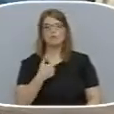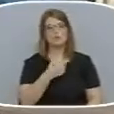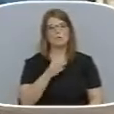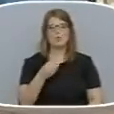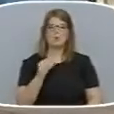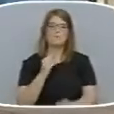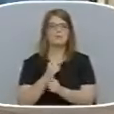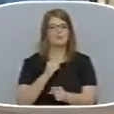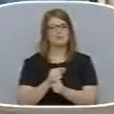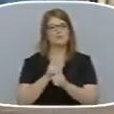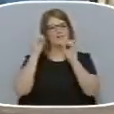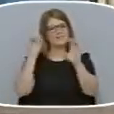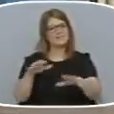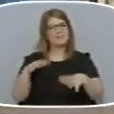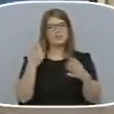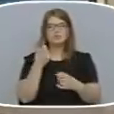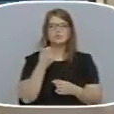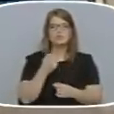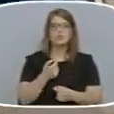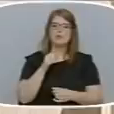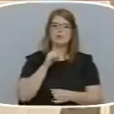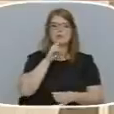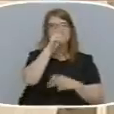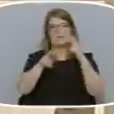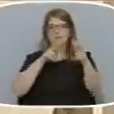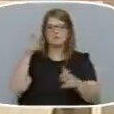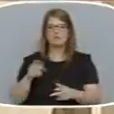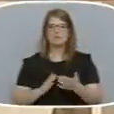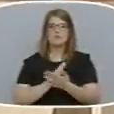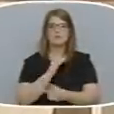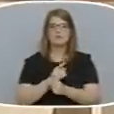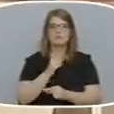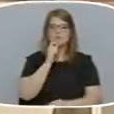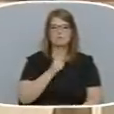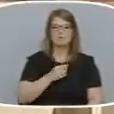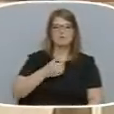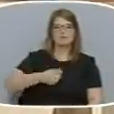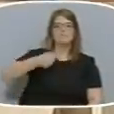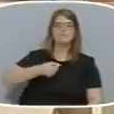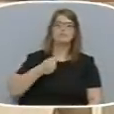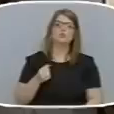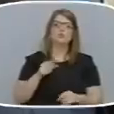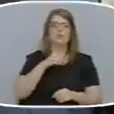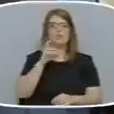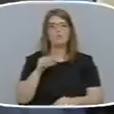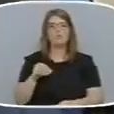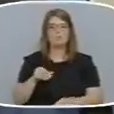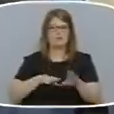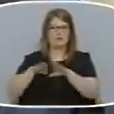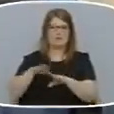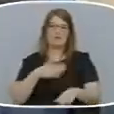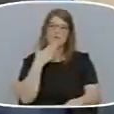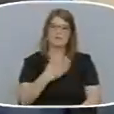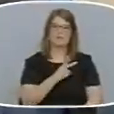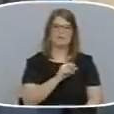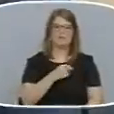pessoas. Continua a viajar um bocadinho por todos os países e continua a aparecer no Zecchinodoro, em Itália. Muito bem. Vítor, muito obrigado. Obrigada, por